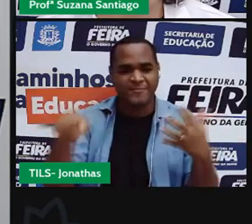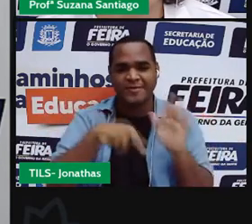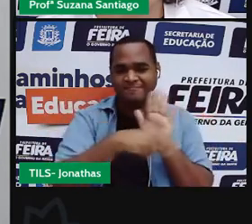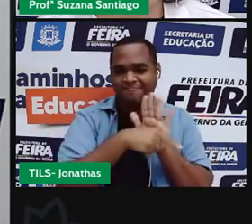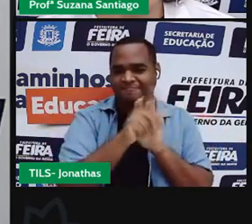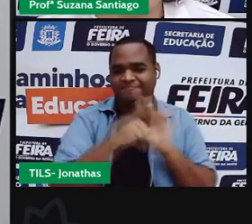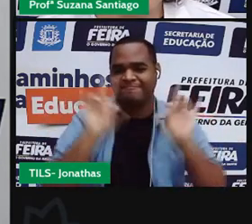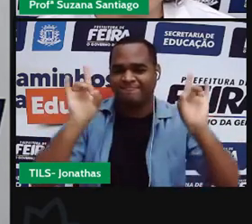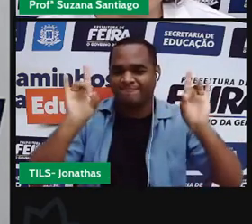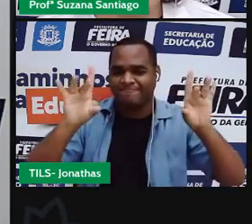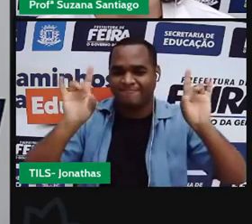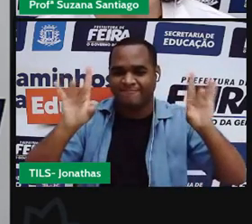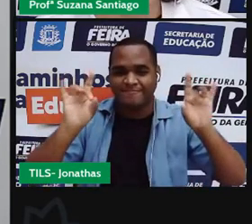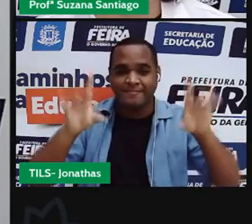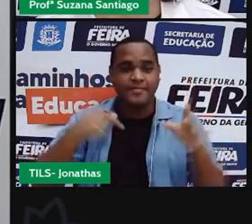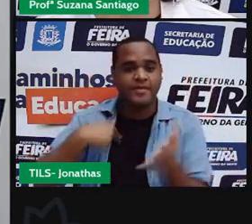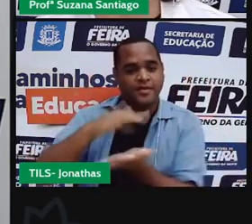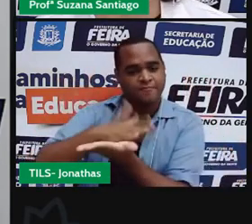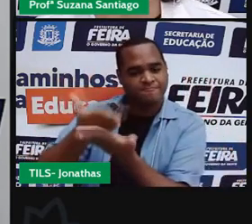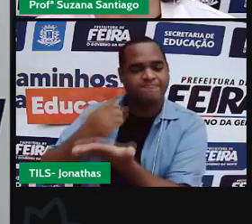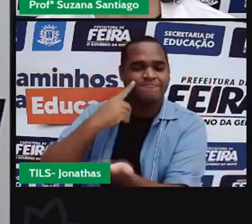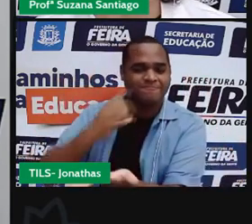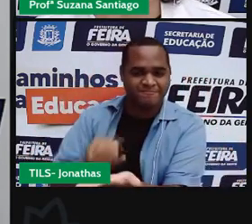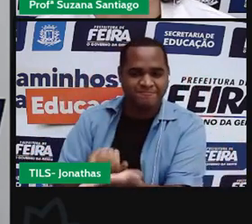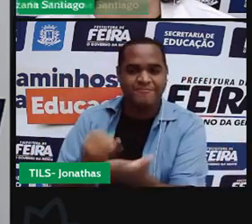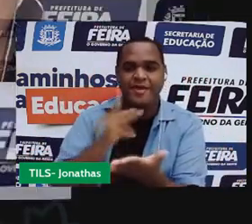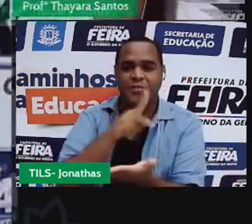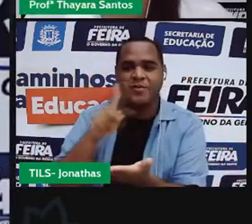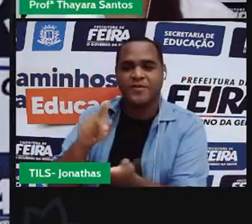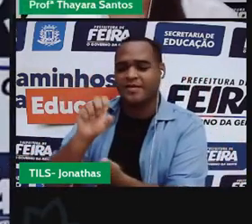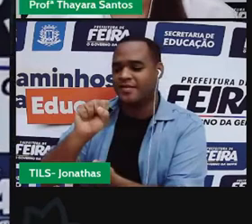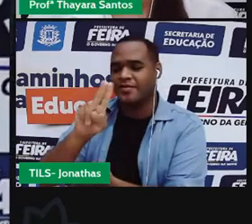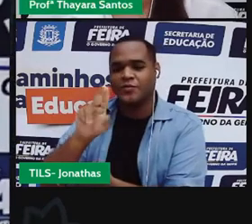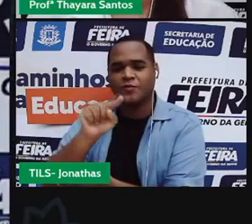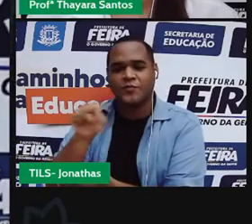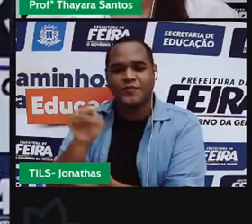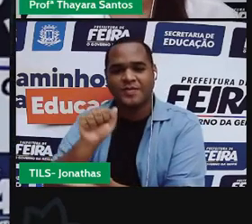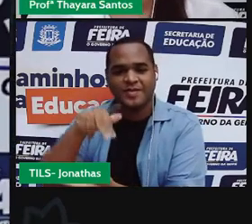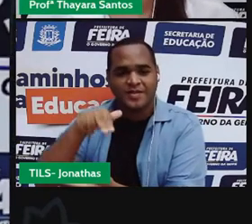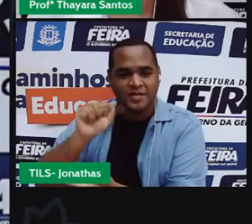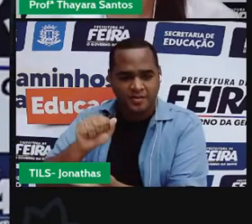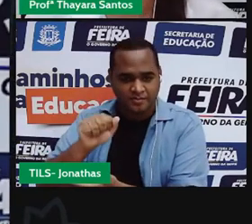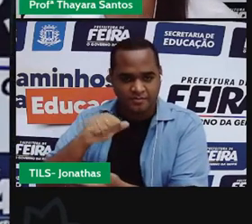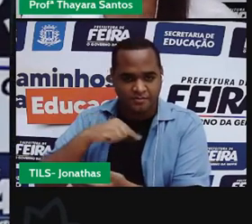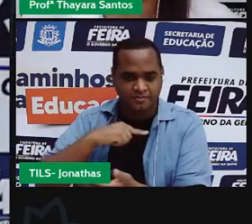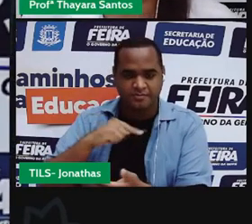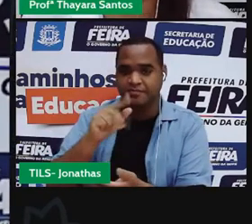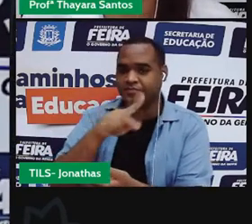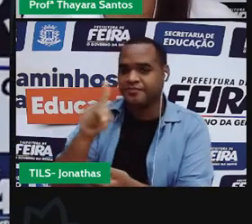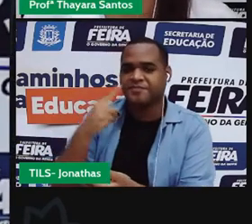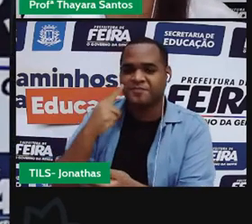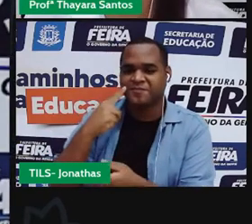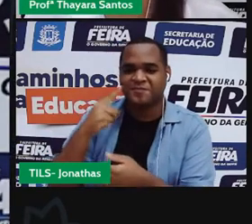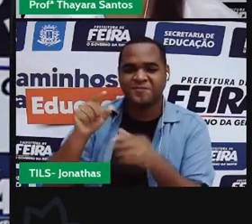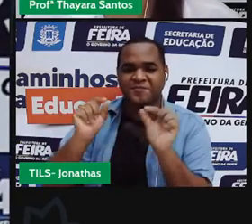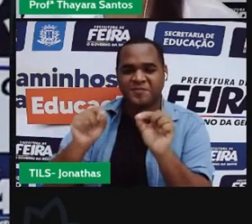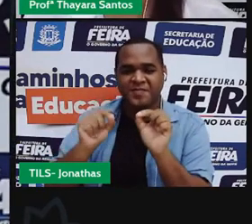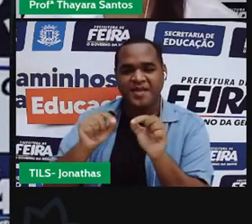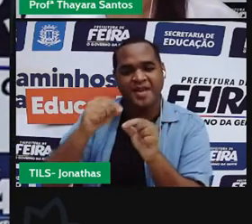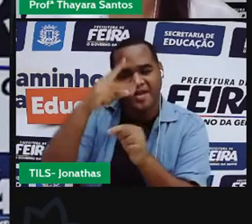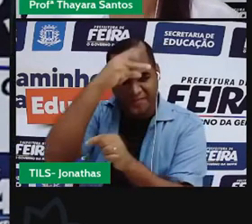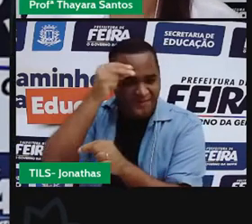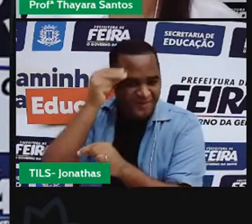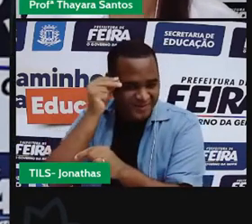participações especiais aqui. Tem o nosso intérprete Jonatas e a professora Suzana Santiago, que também é professora da Rede Municipal de Feira de